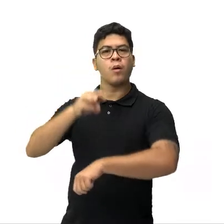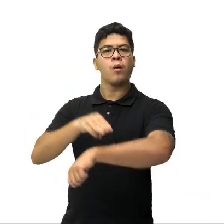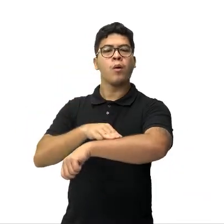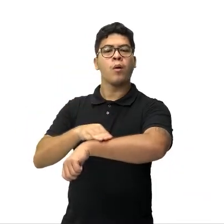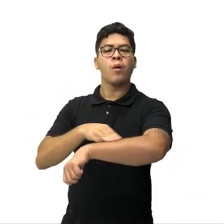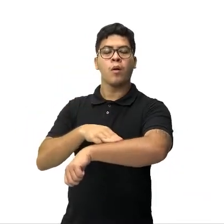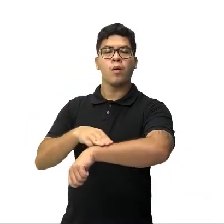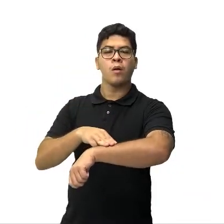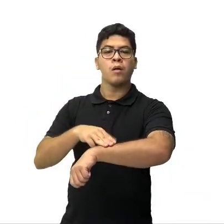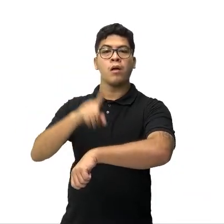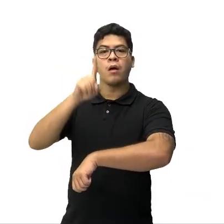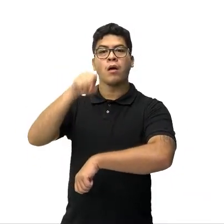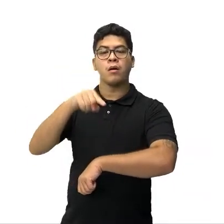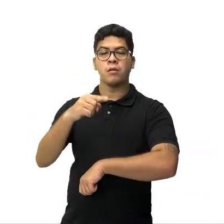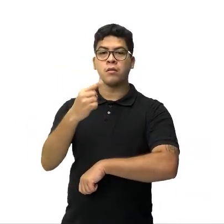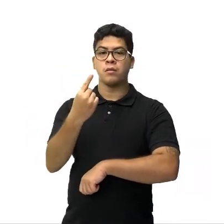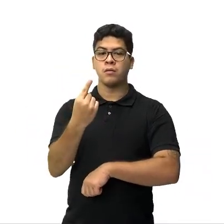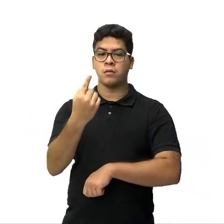de